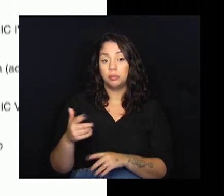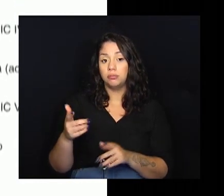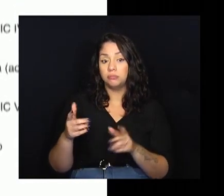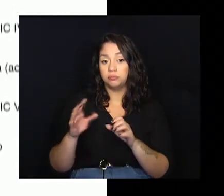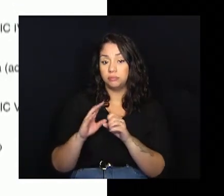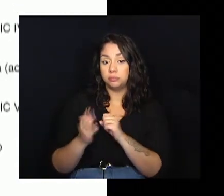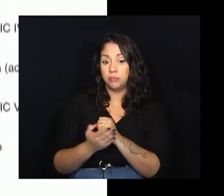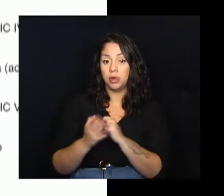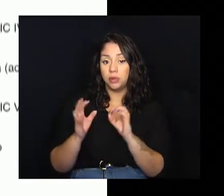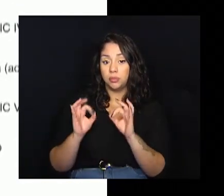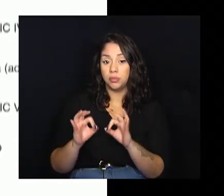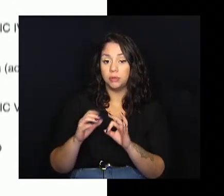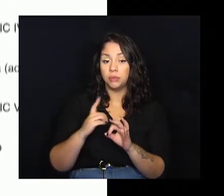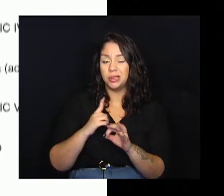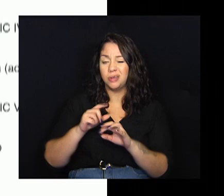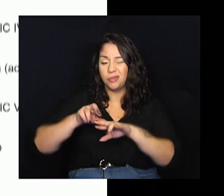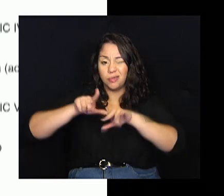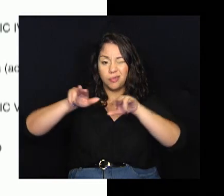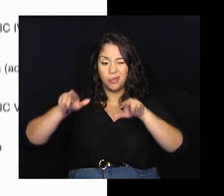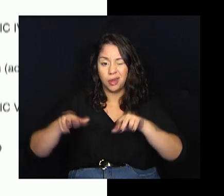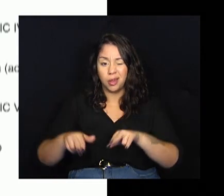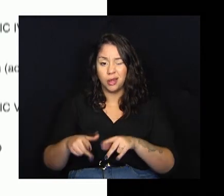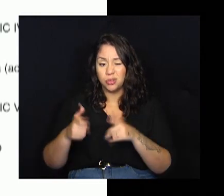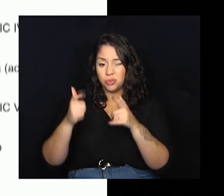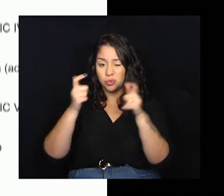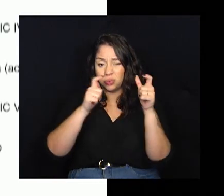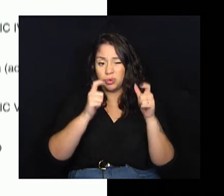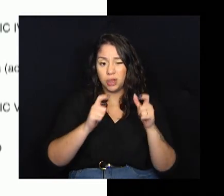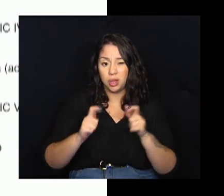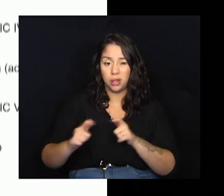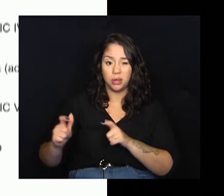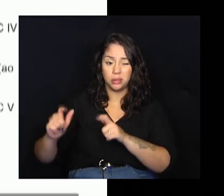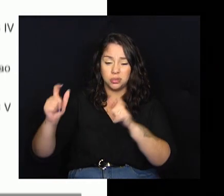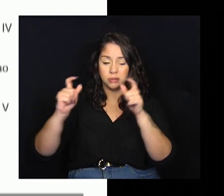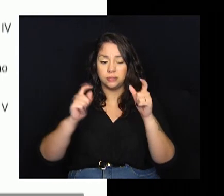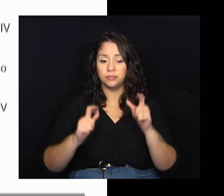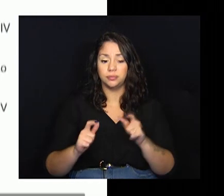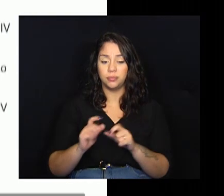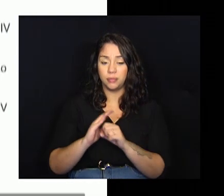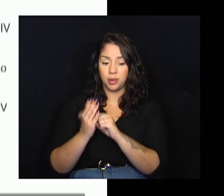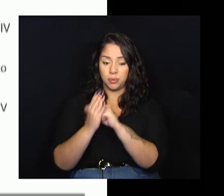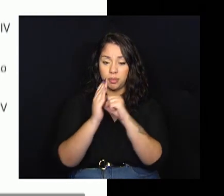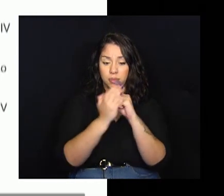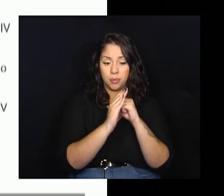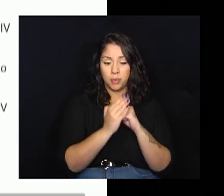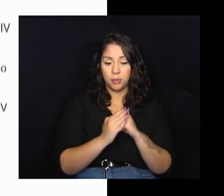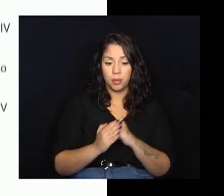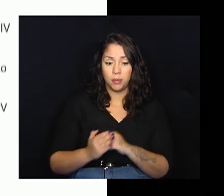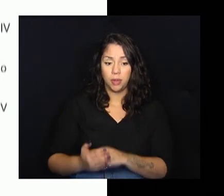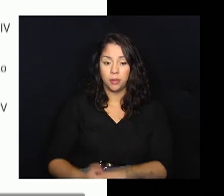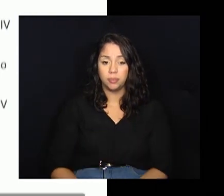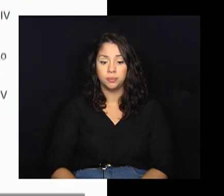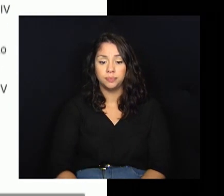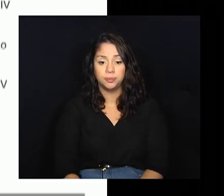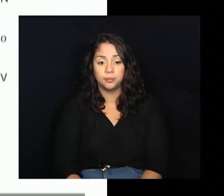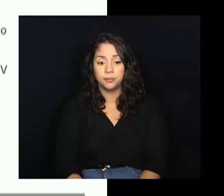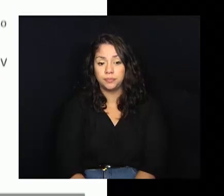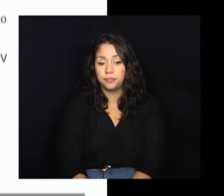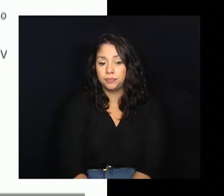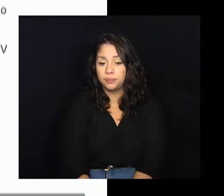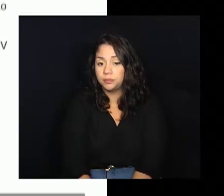unidades no satélites no Santa Clara no distrito do Ouro Verde no bairro vida nova temos também